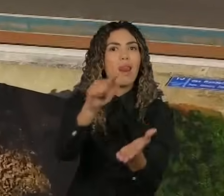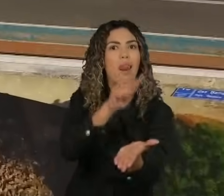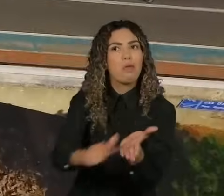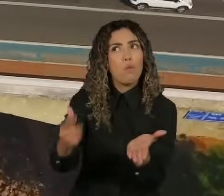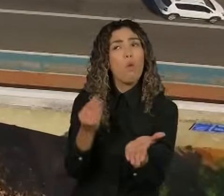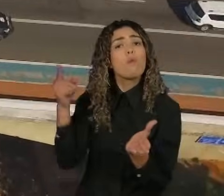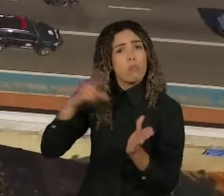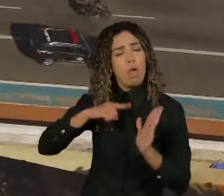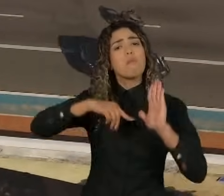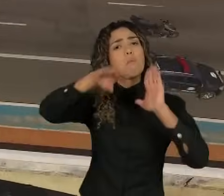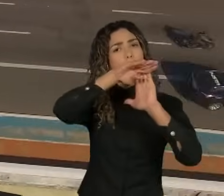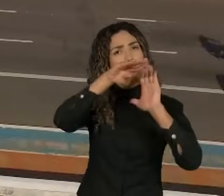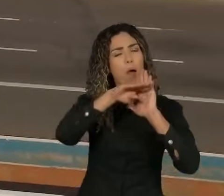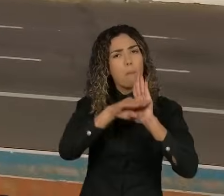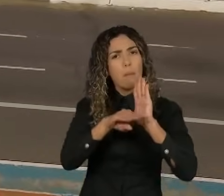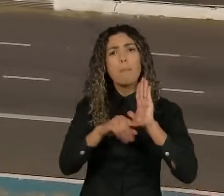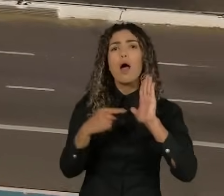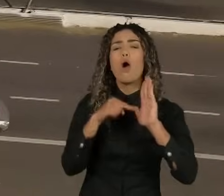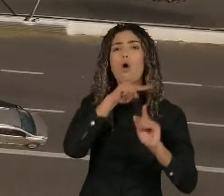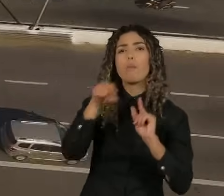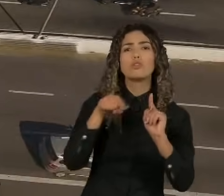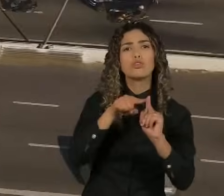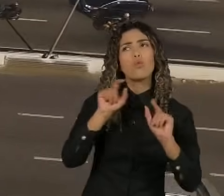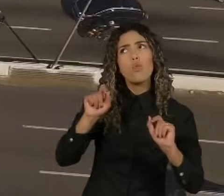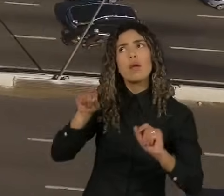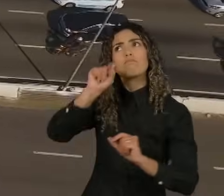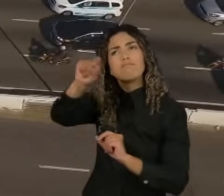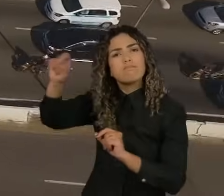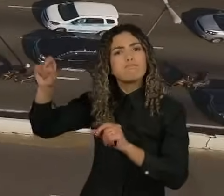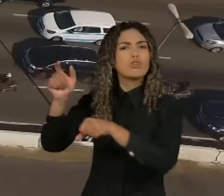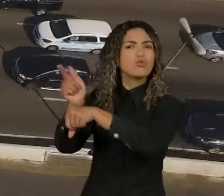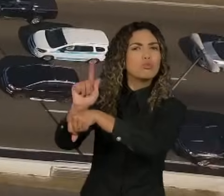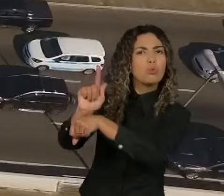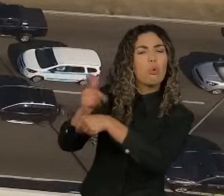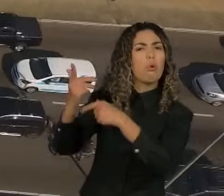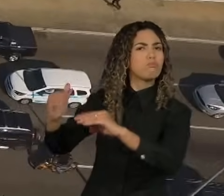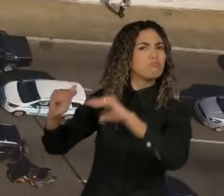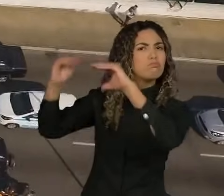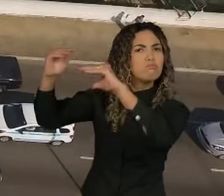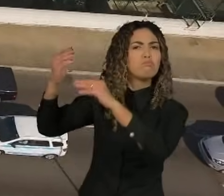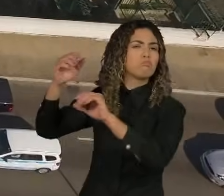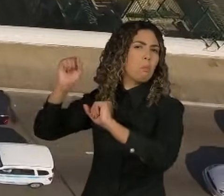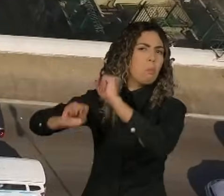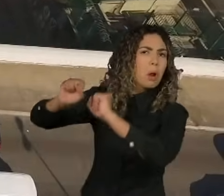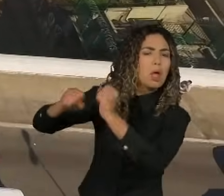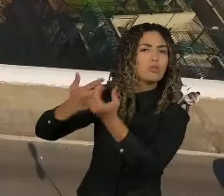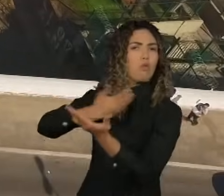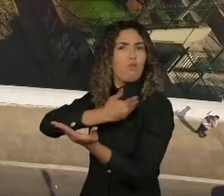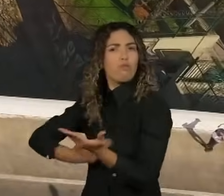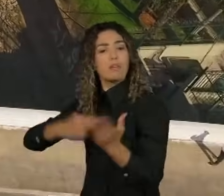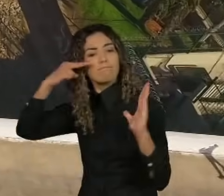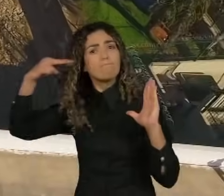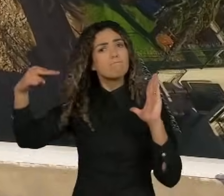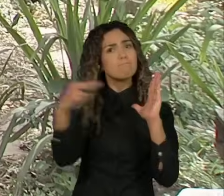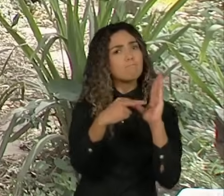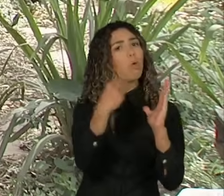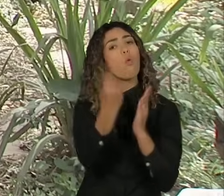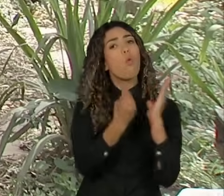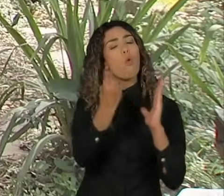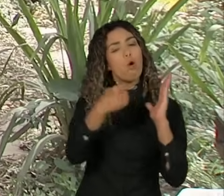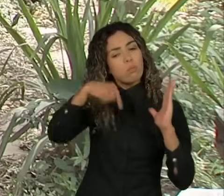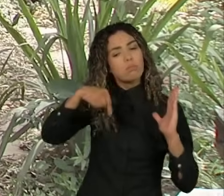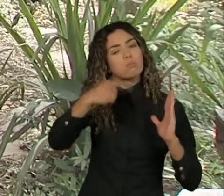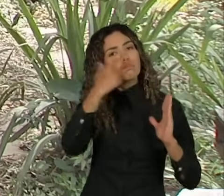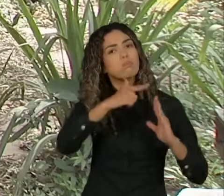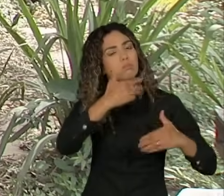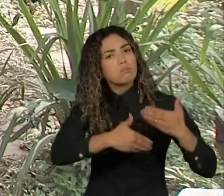ajude gestores a tomarem decisões que garantam a sustentabilidade dos rios e das cidades. Nós